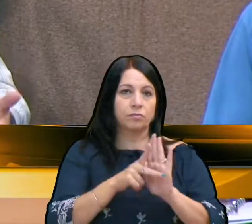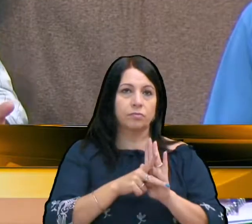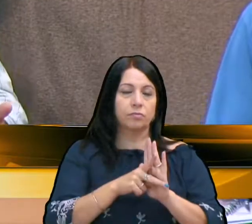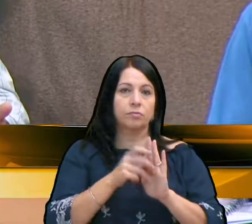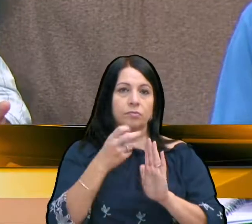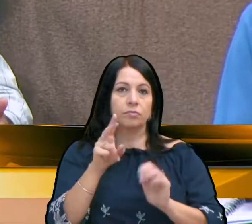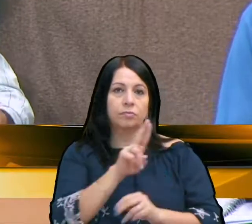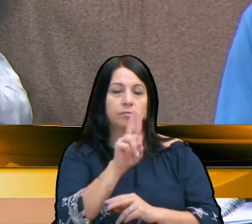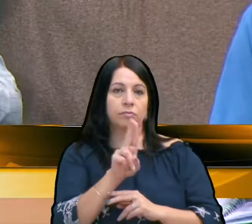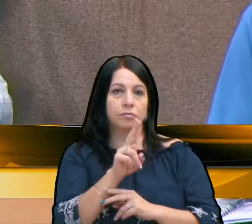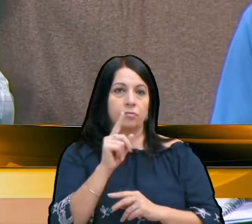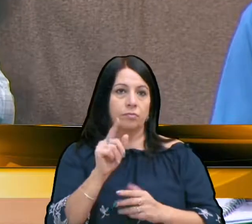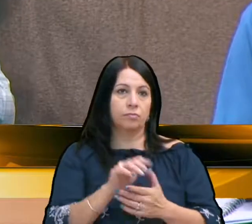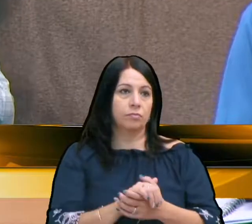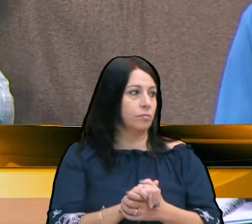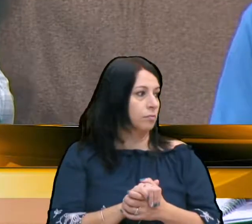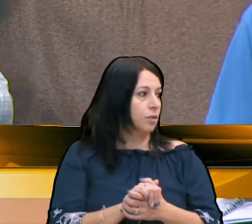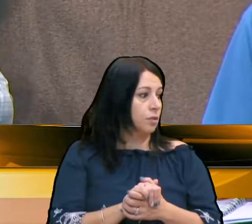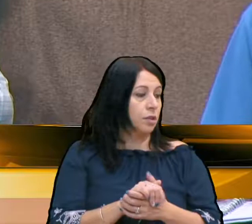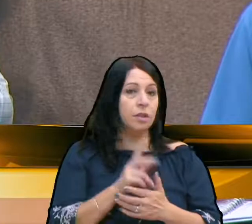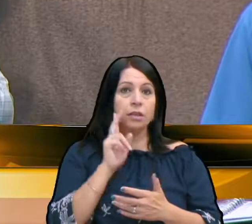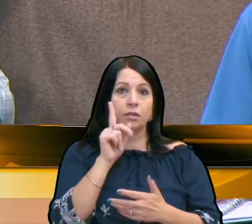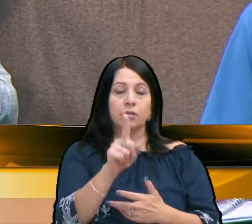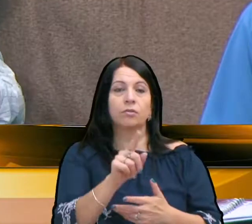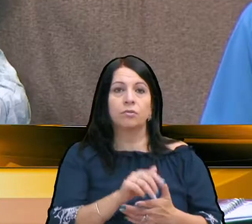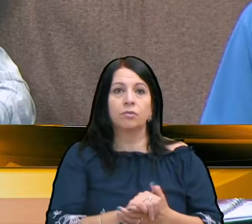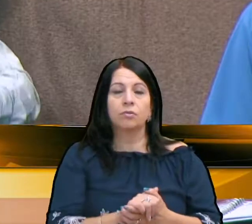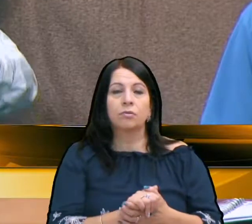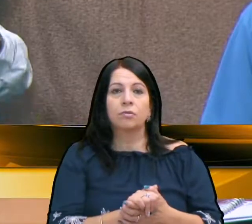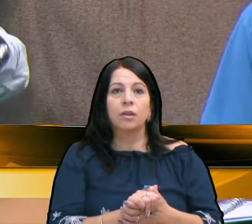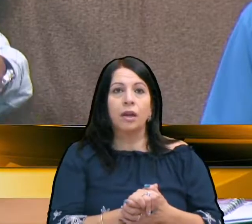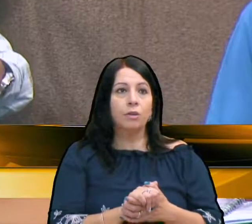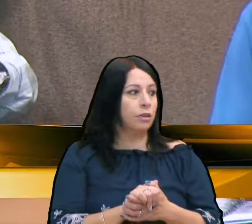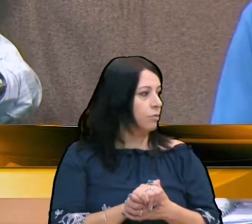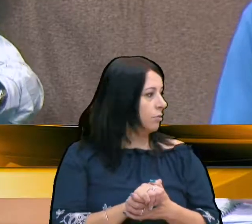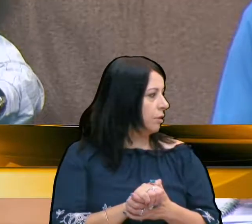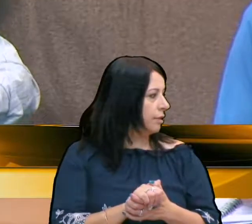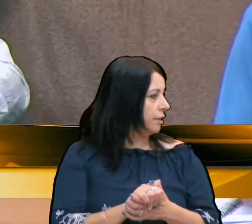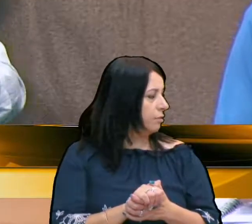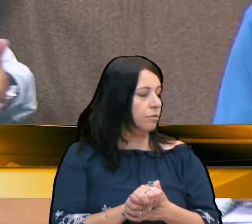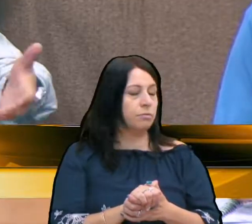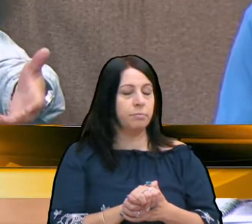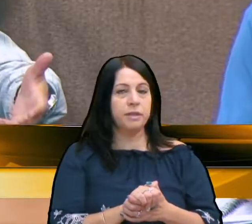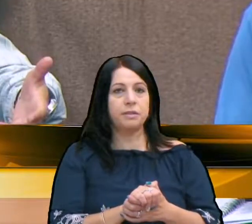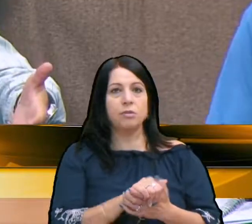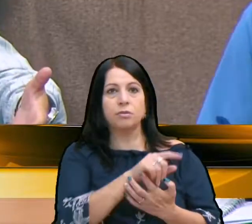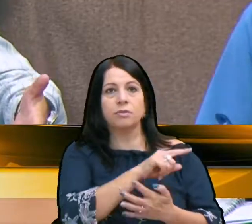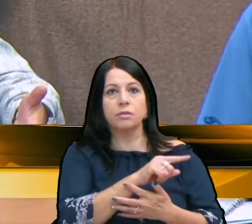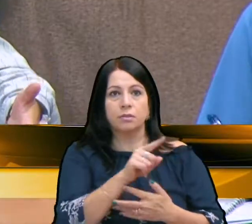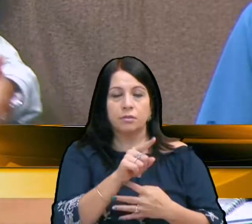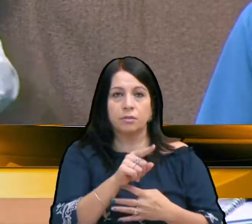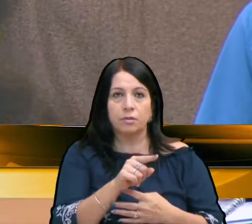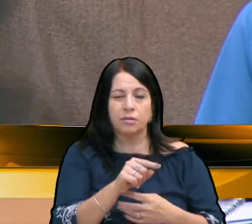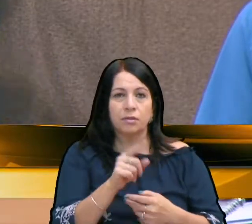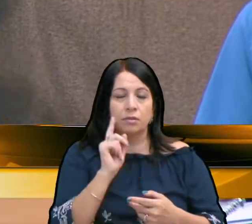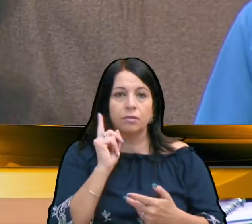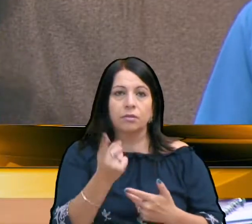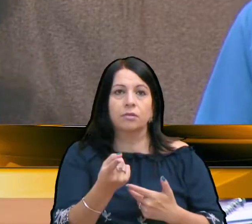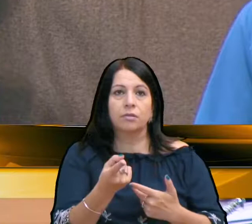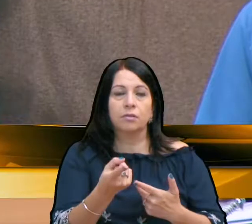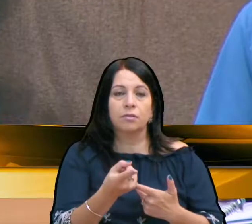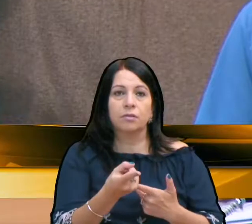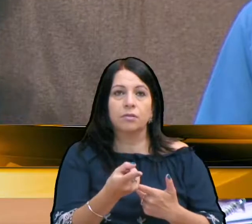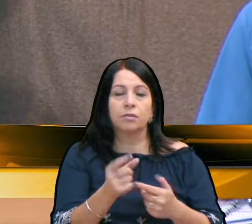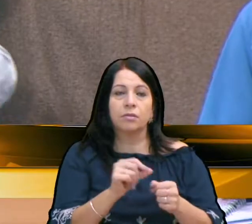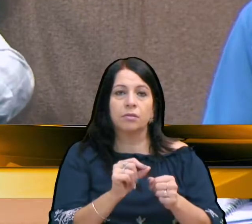bom uso e, principalmente, ele trabalha a prevenção de futuras situações que possam ser criadas através dessas pessoas, como disse o vereador Adiló, que